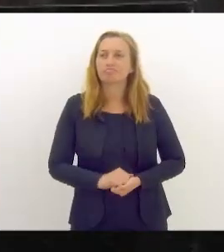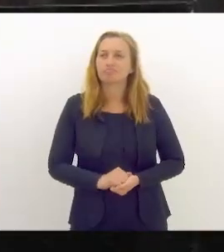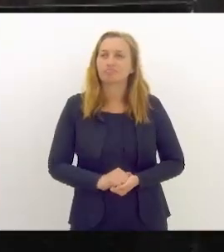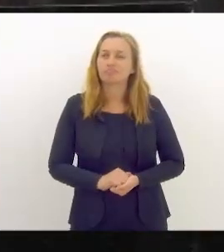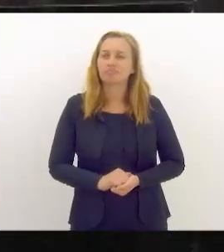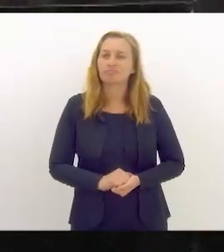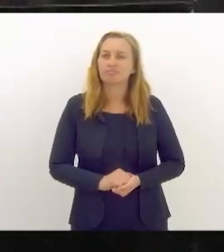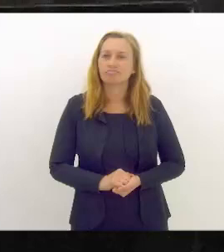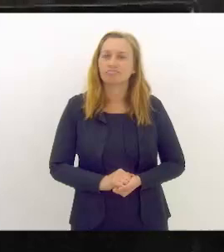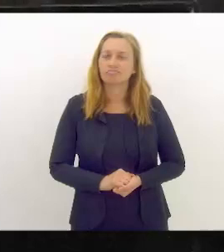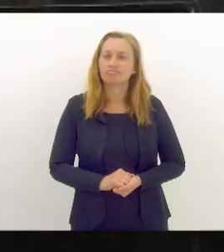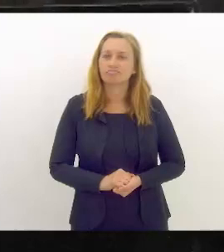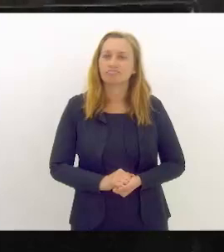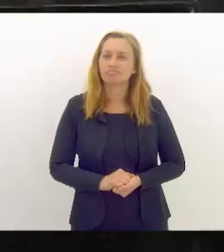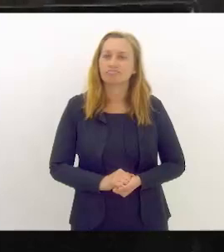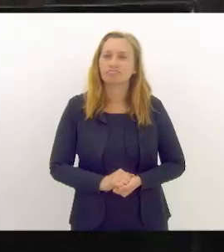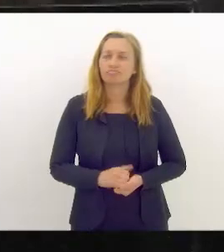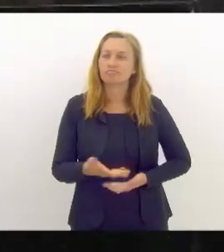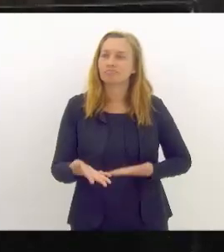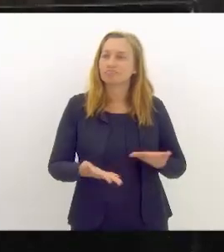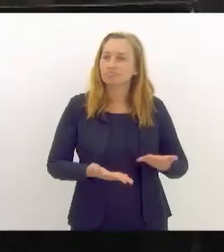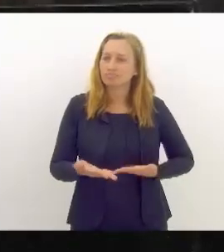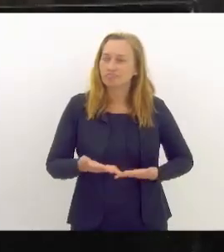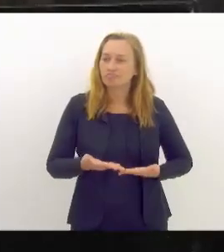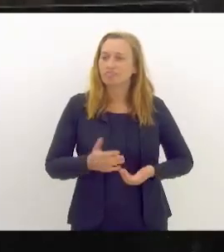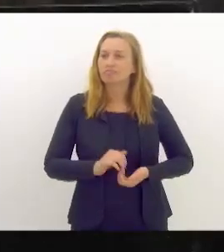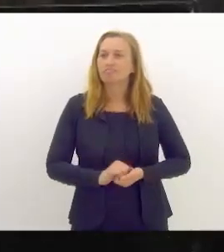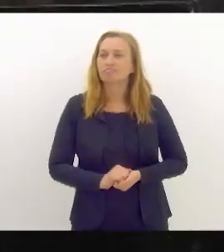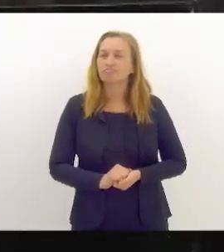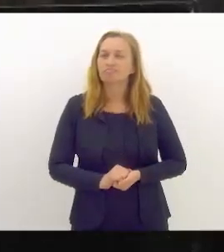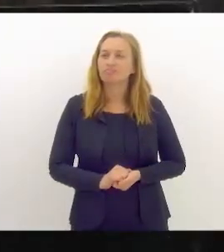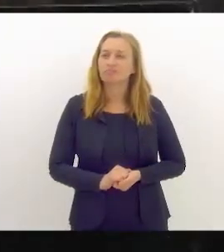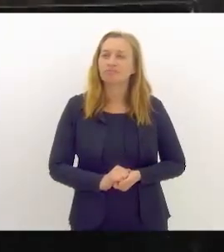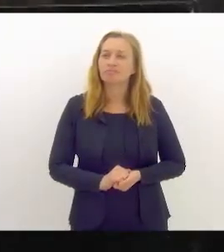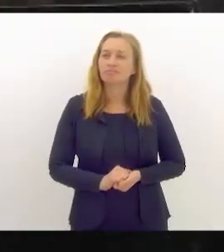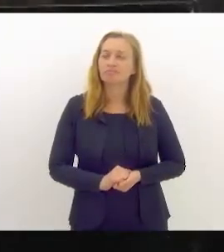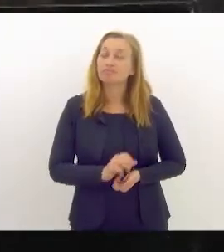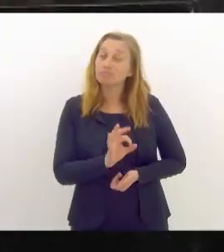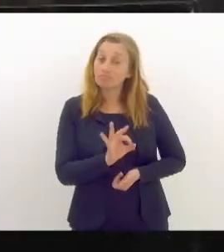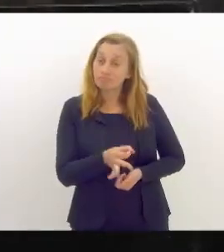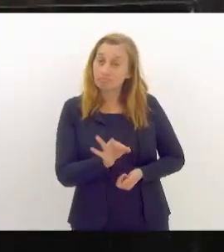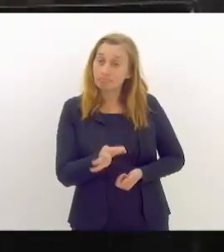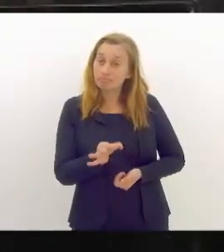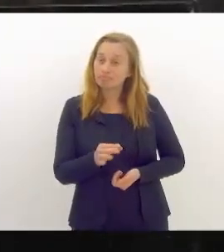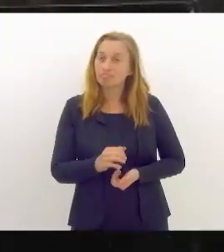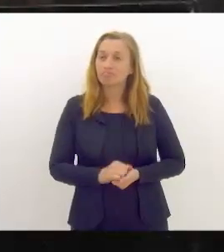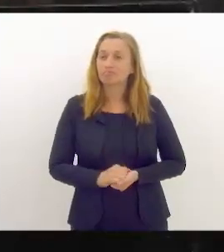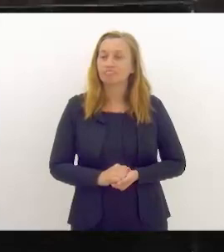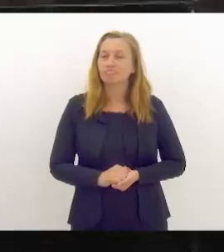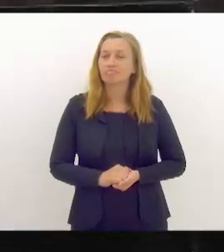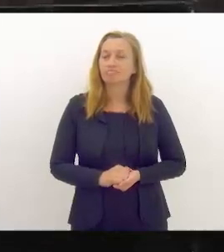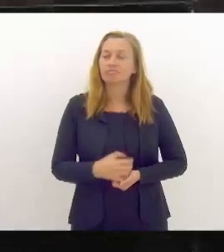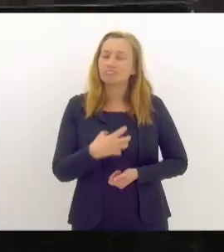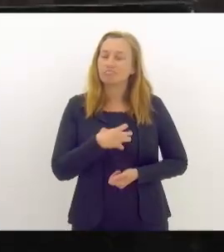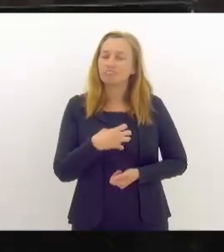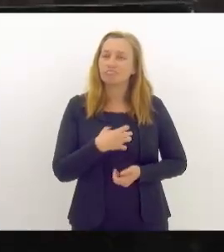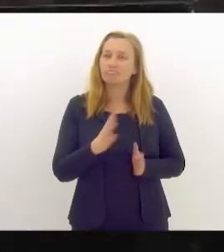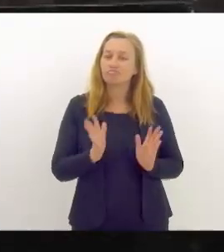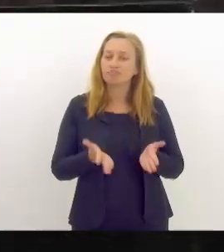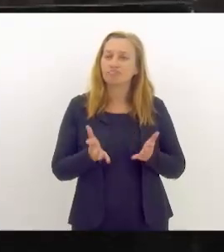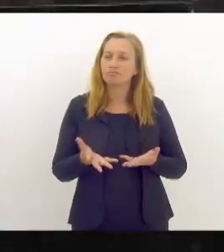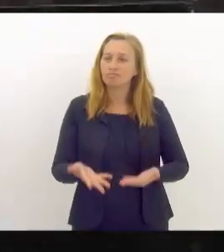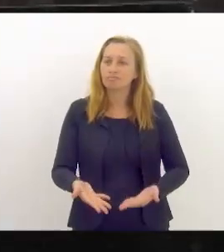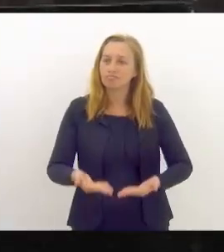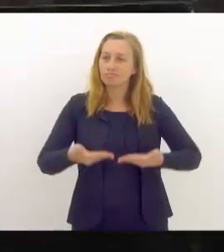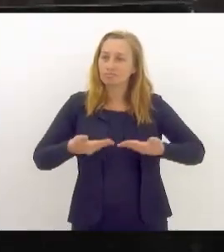com laços estreitos de servir e exatamente assim como eu me sinto hoje recebendo